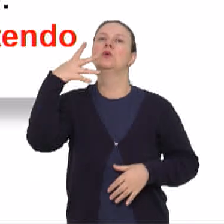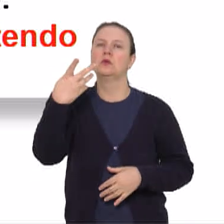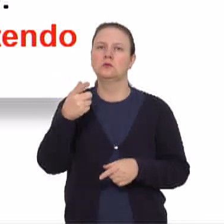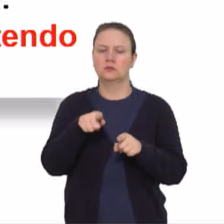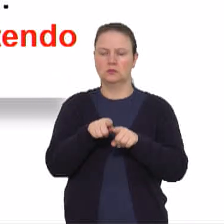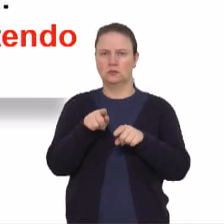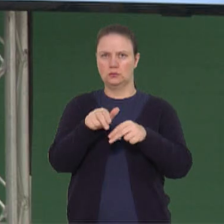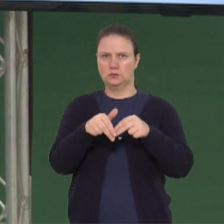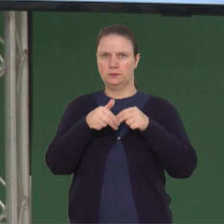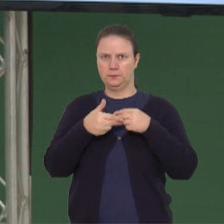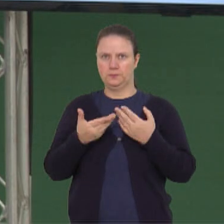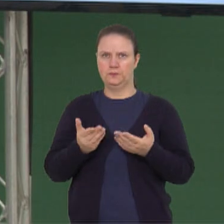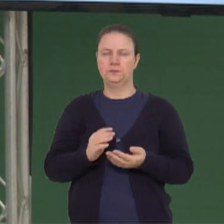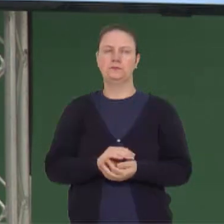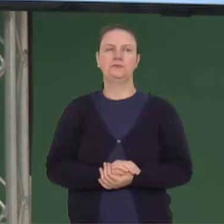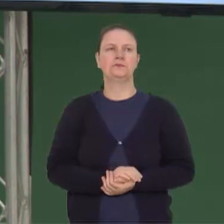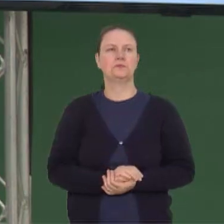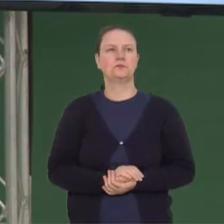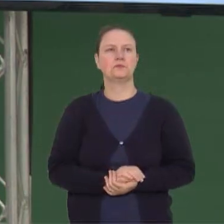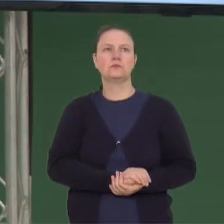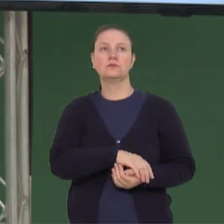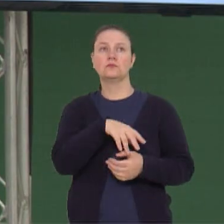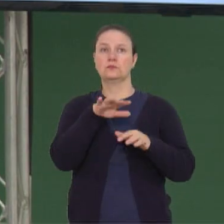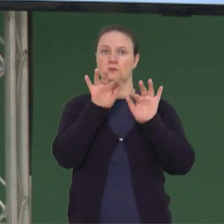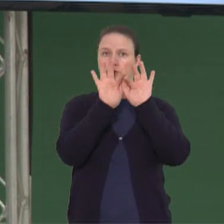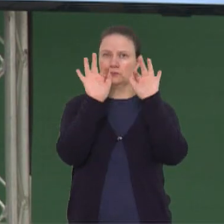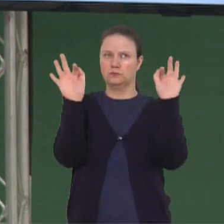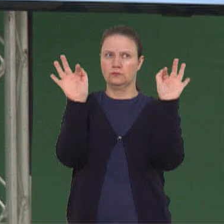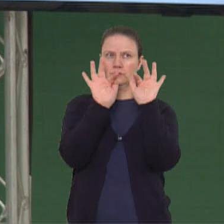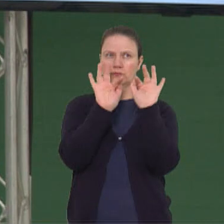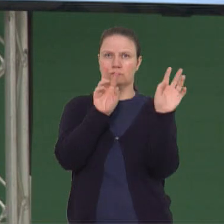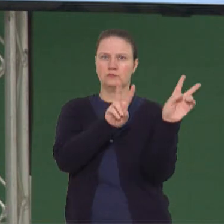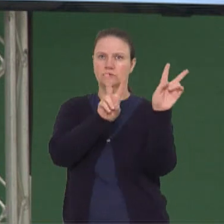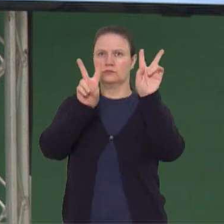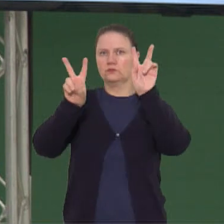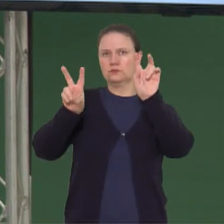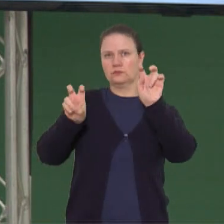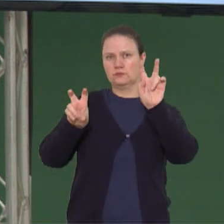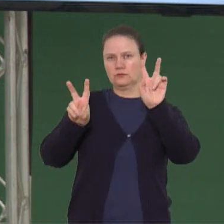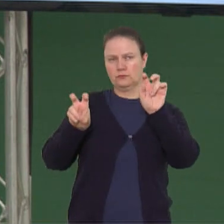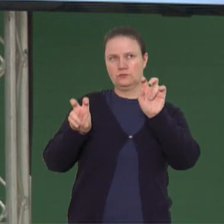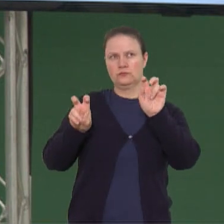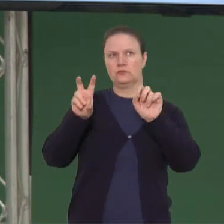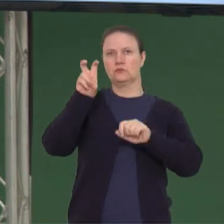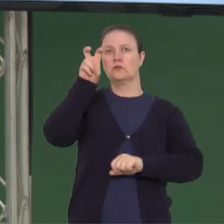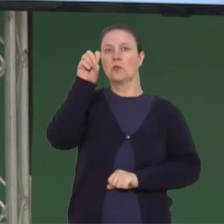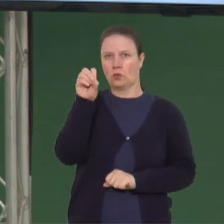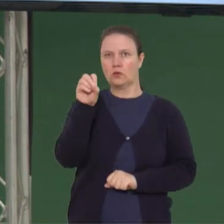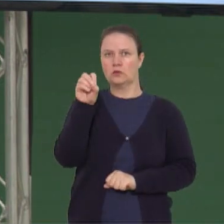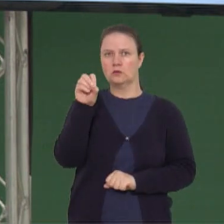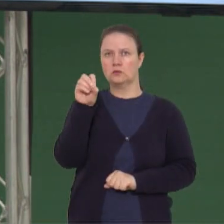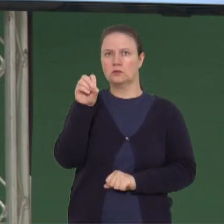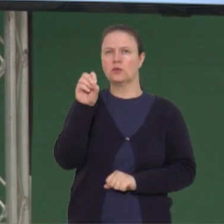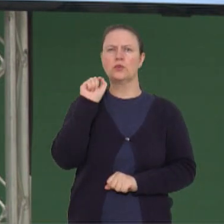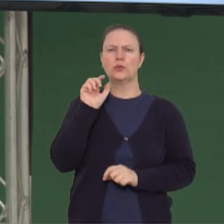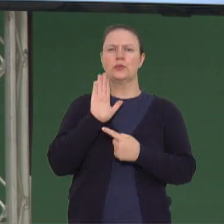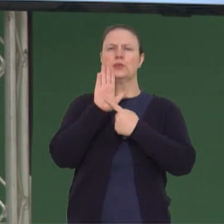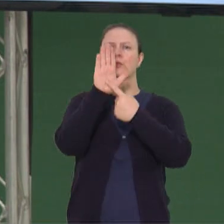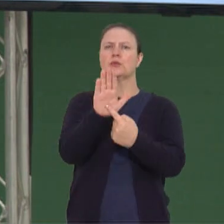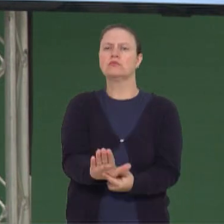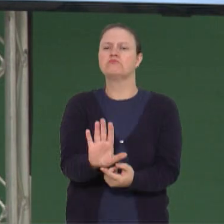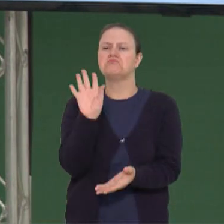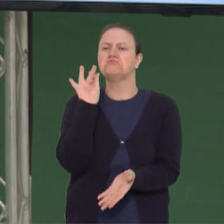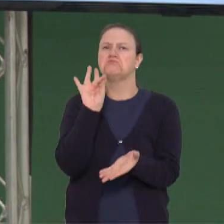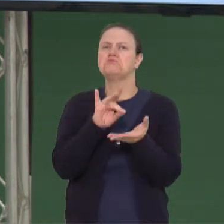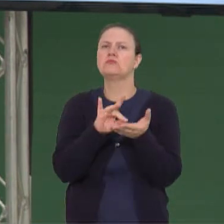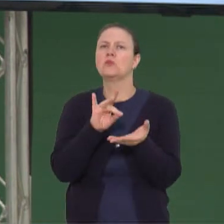Fragmento 50 de Heráclito é o fragmento onde vai aparecer de uma maneira precisa o que